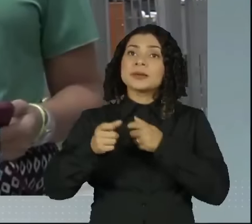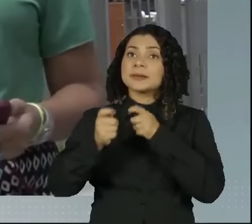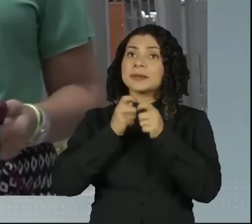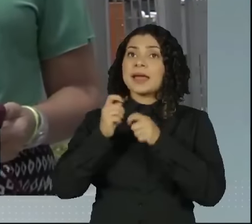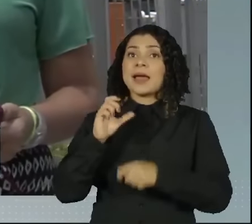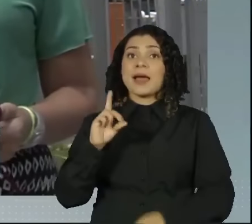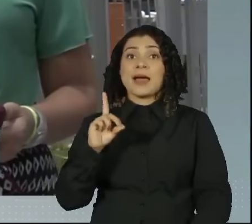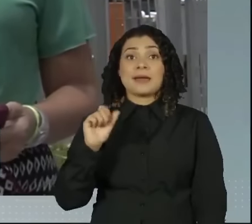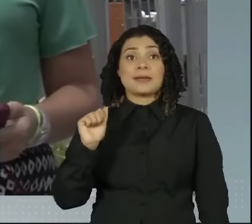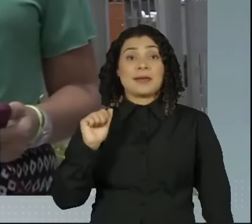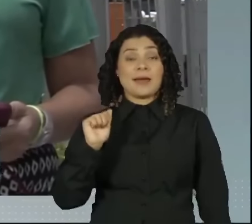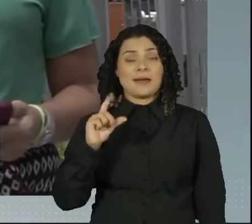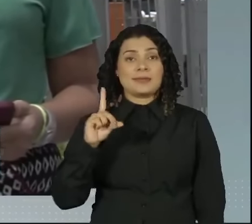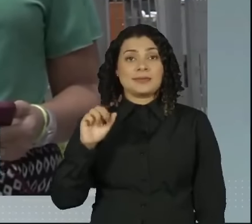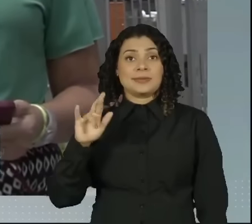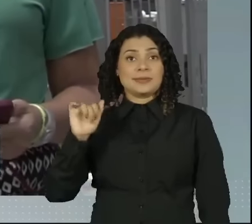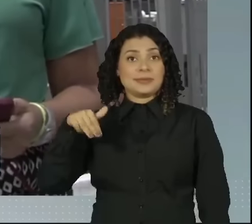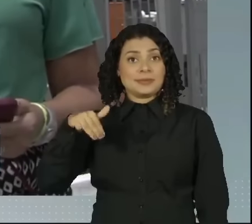A repórter Adriana Cimino tem as informações para a gente. Boa tarde, Adriana.